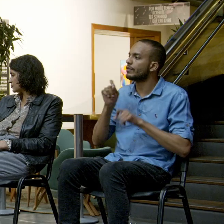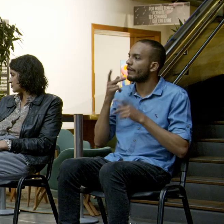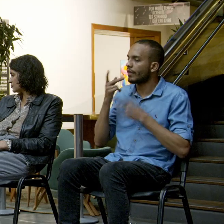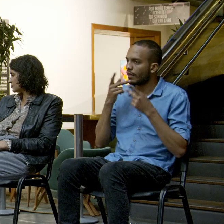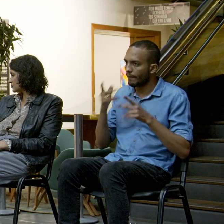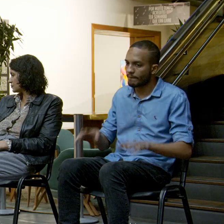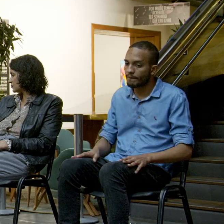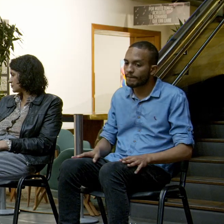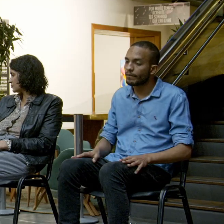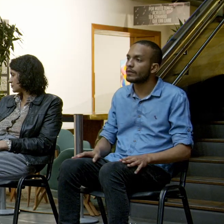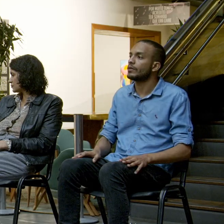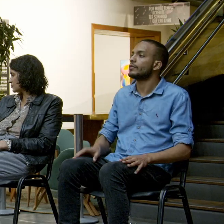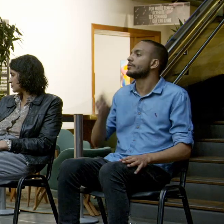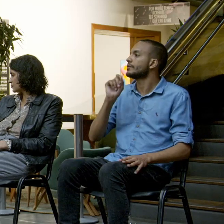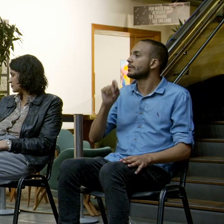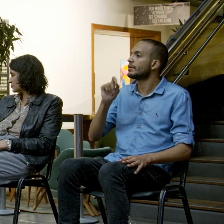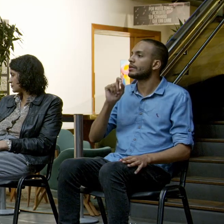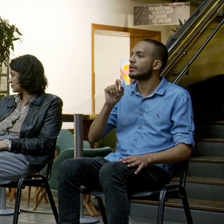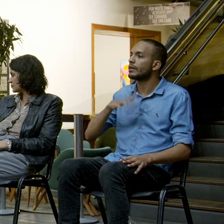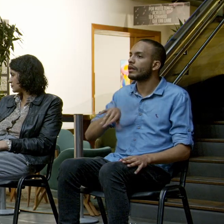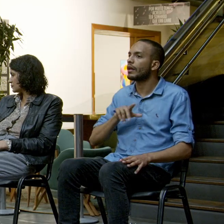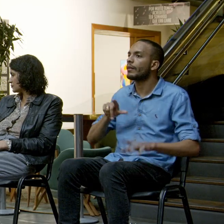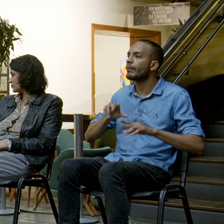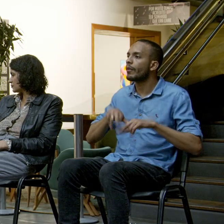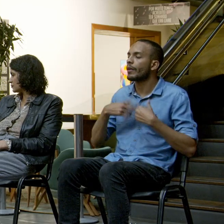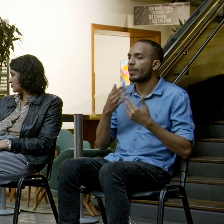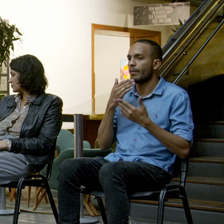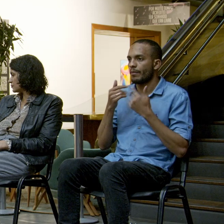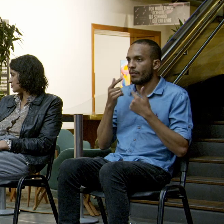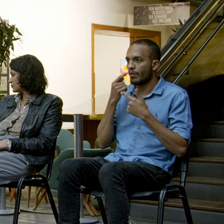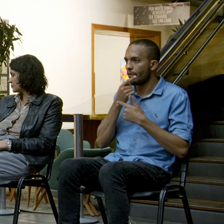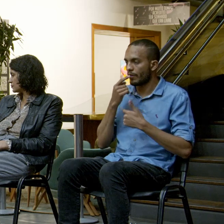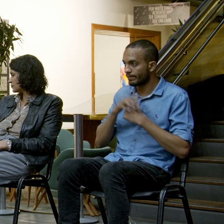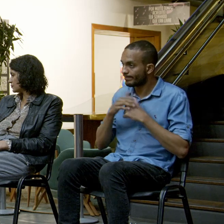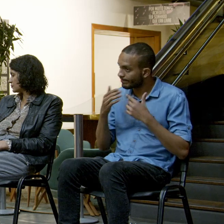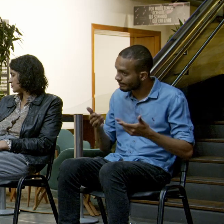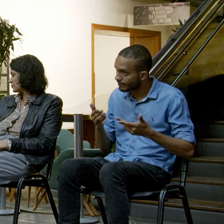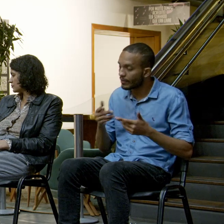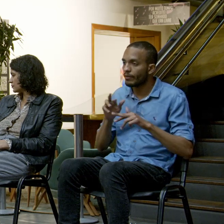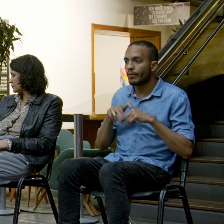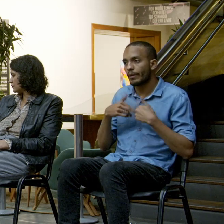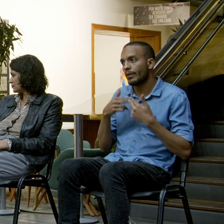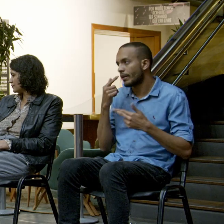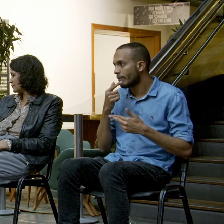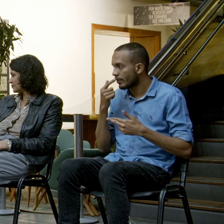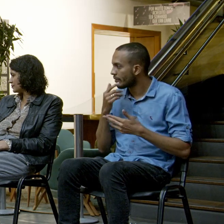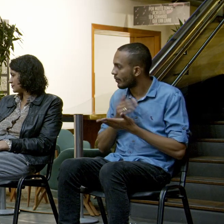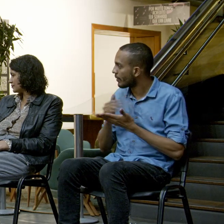diria: a autodeterminação começa pela boca. Então, é pela boca que eu